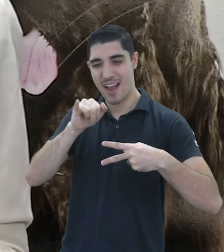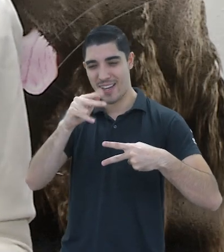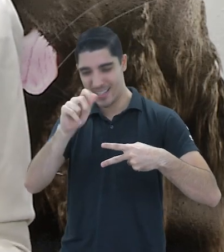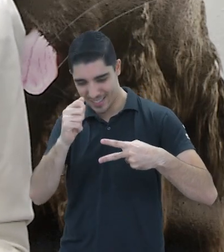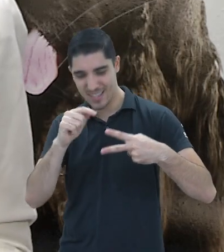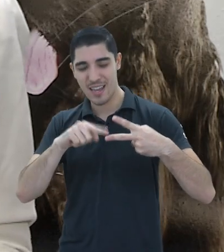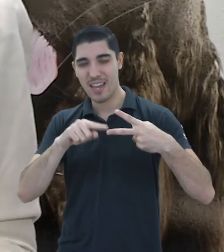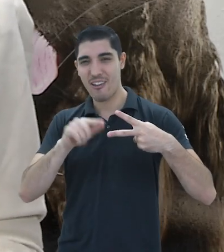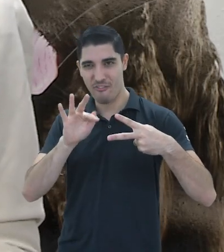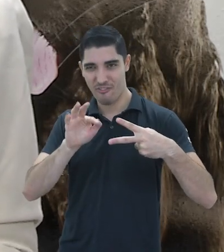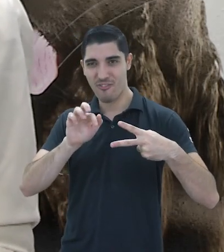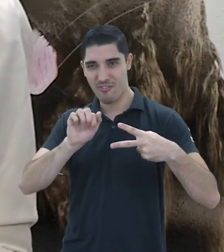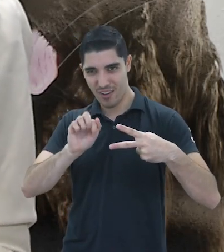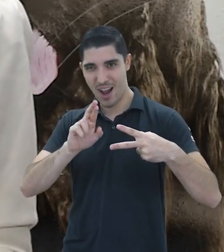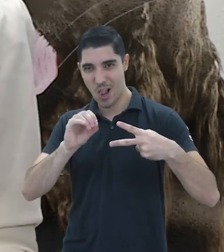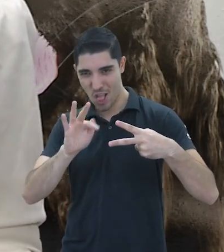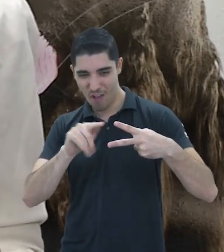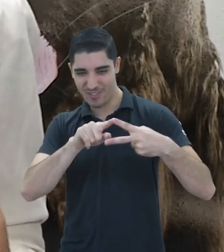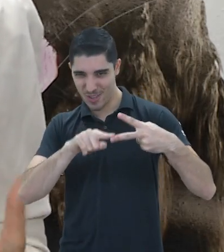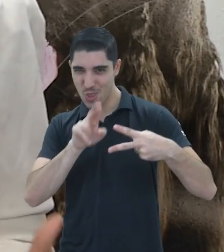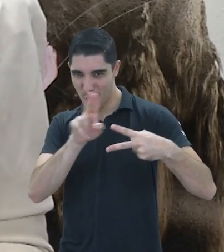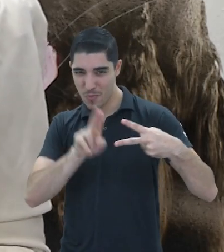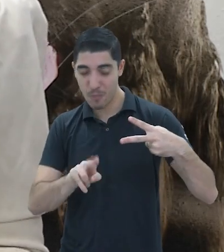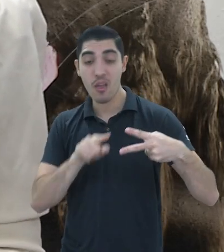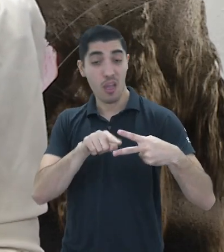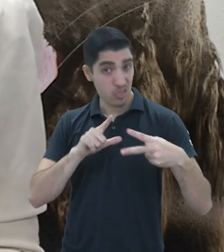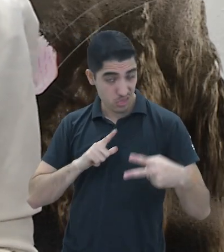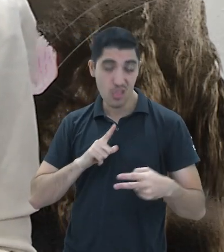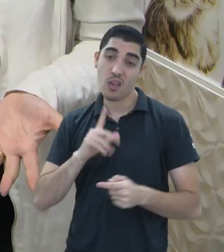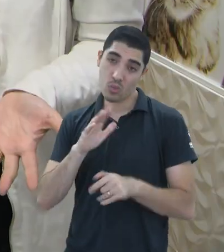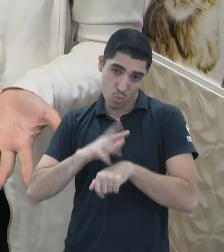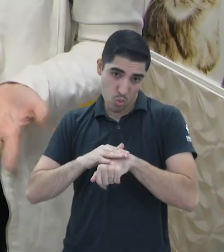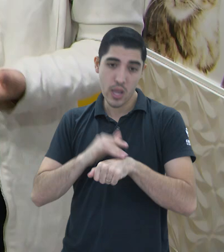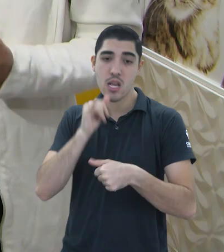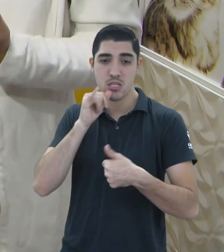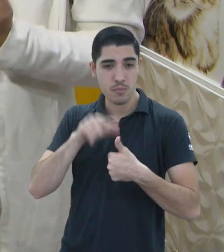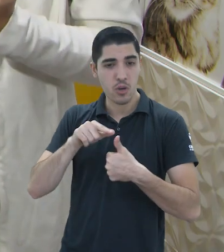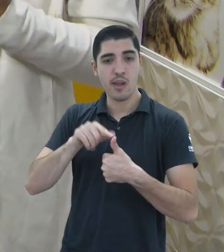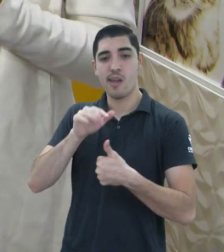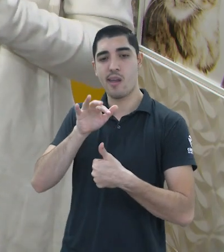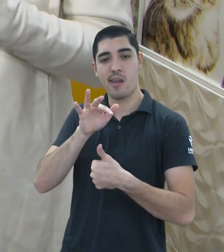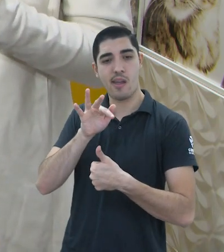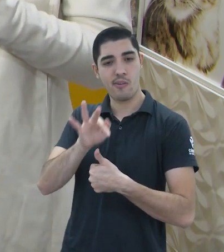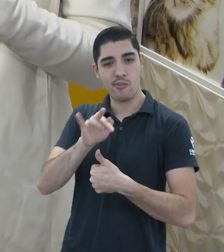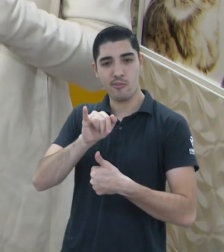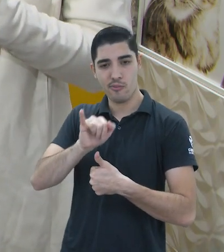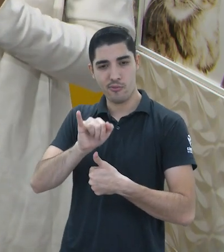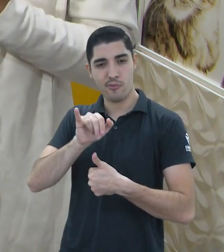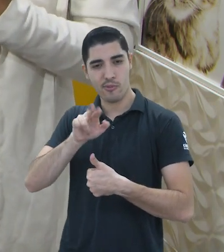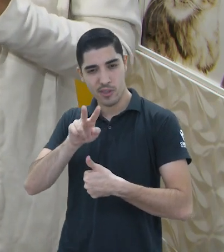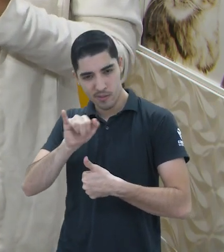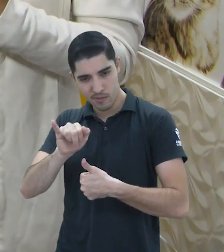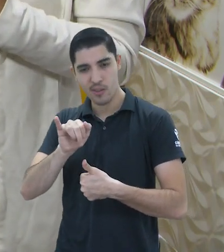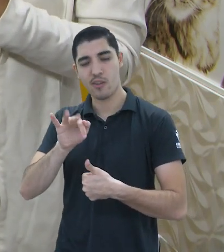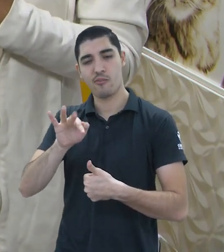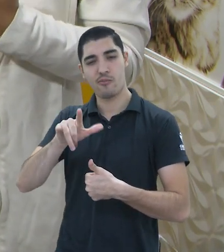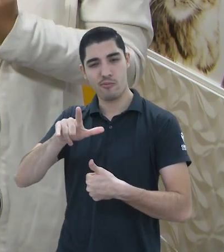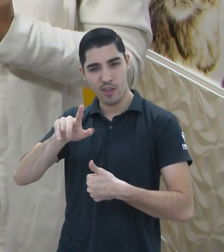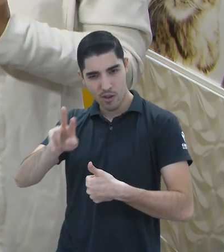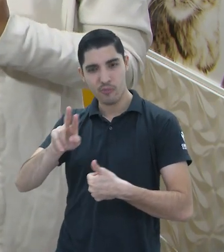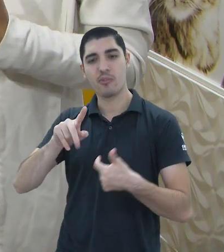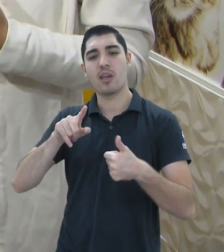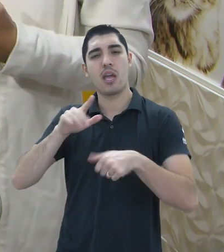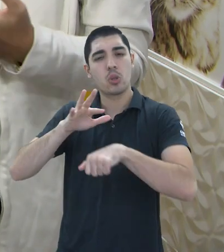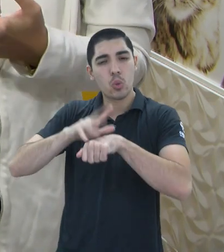que possivelmente elas tenham essa doença, né, viral mesmo, então FIV-FeLV,